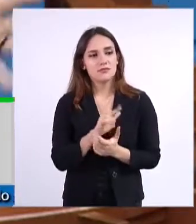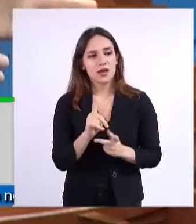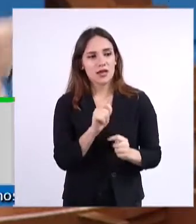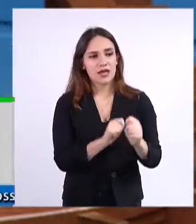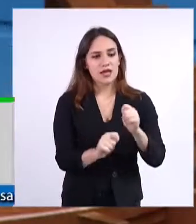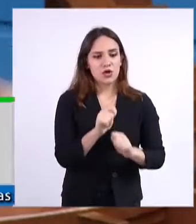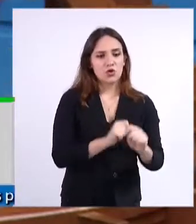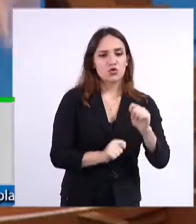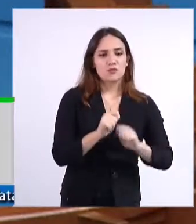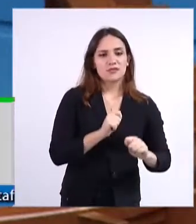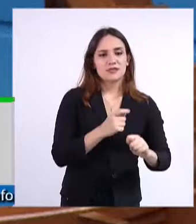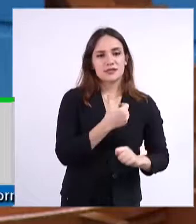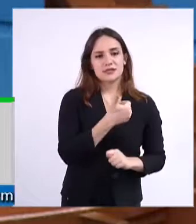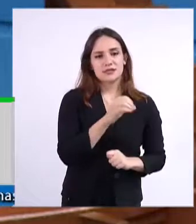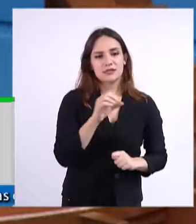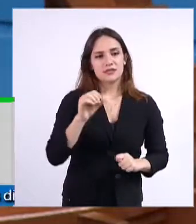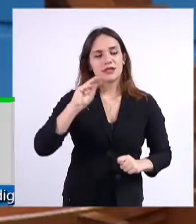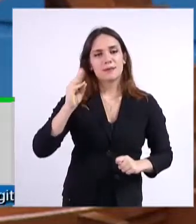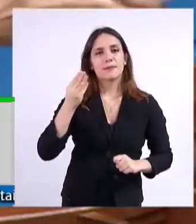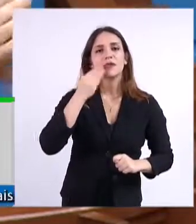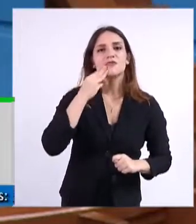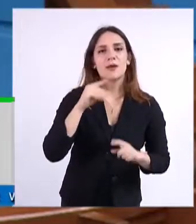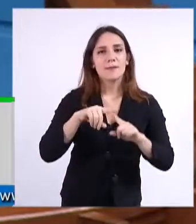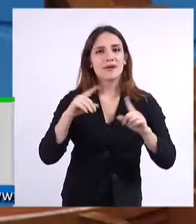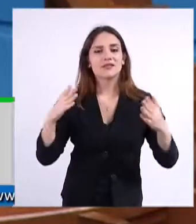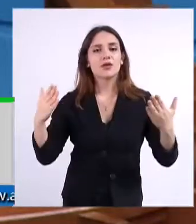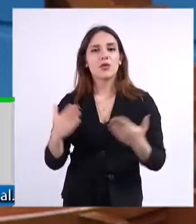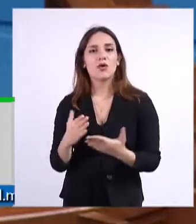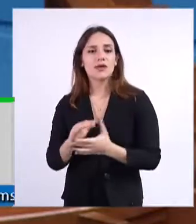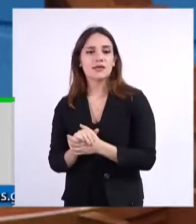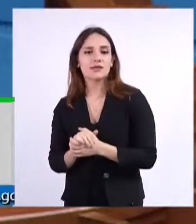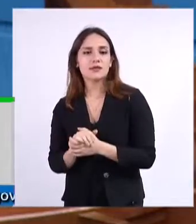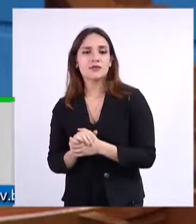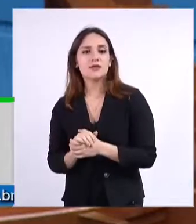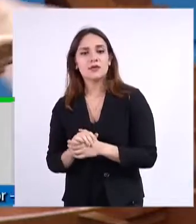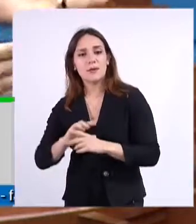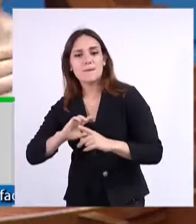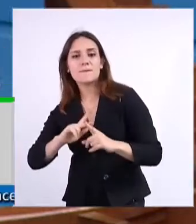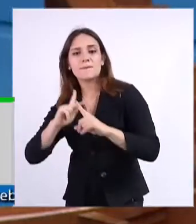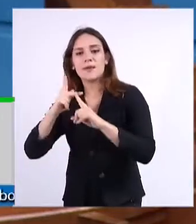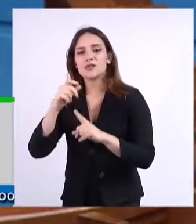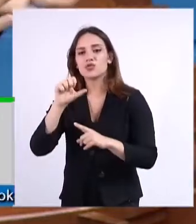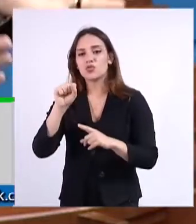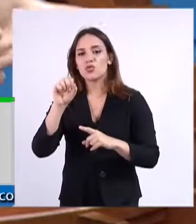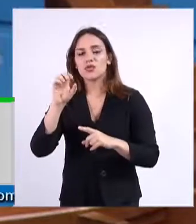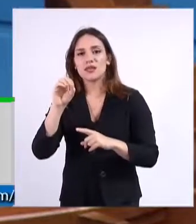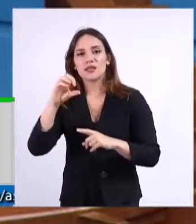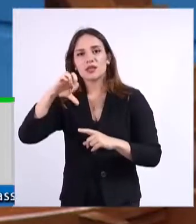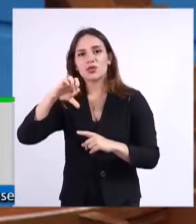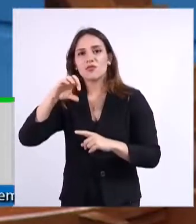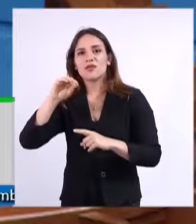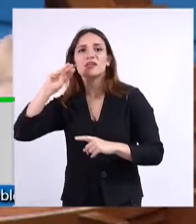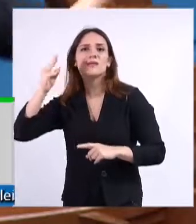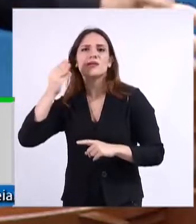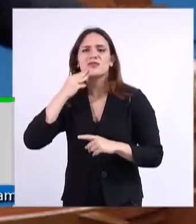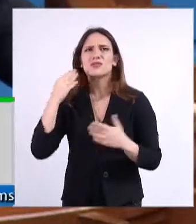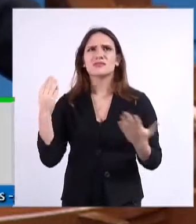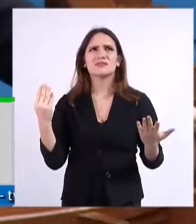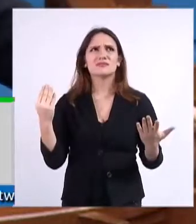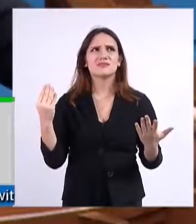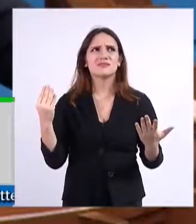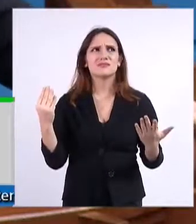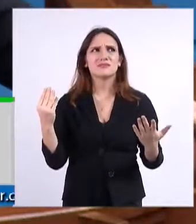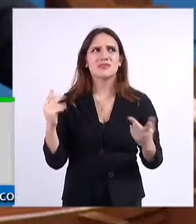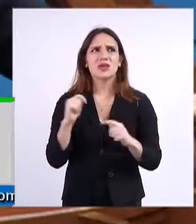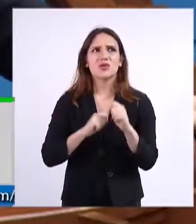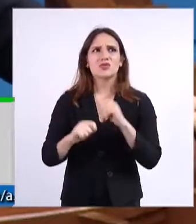mas com isso vai gastar 80, quase 90. Na verdade, a economia vai ser de